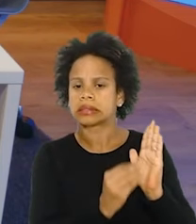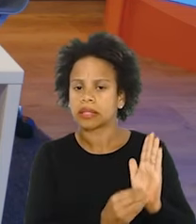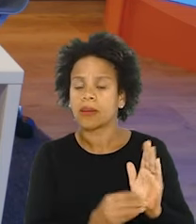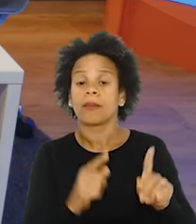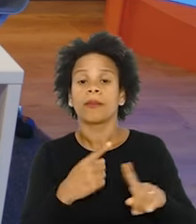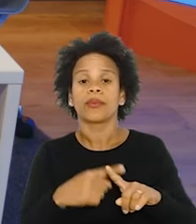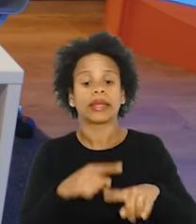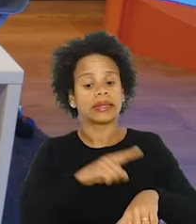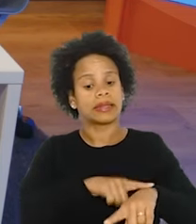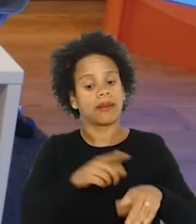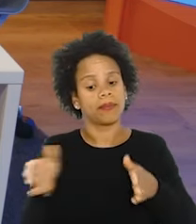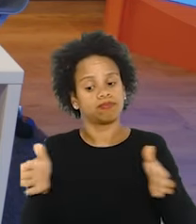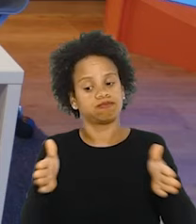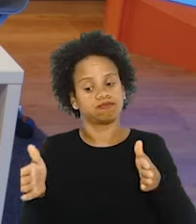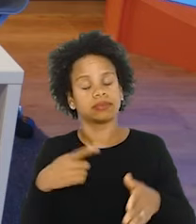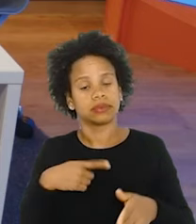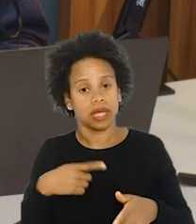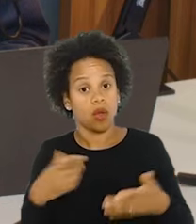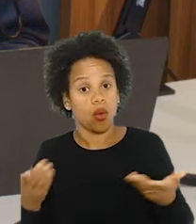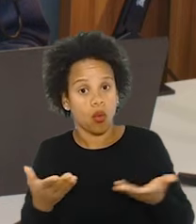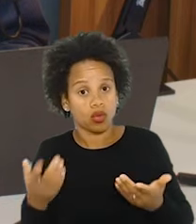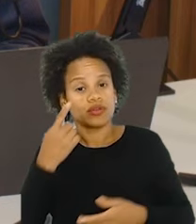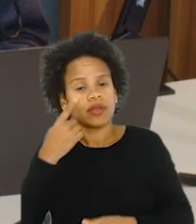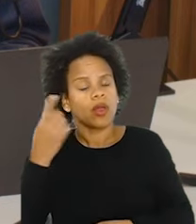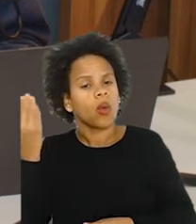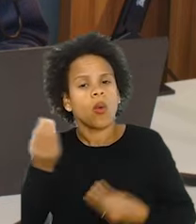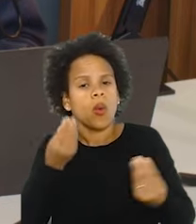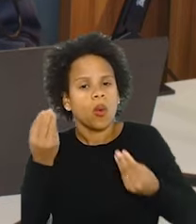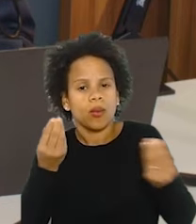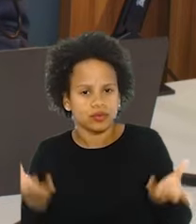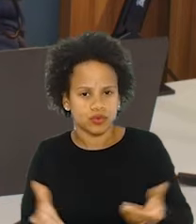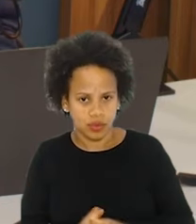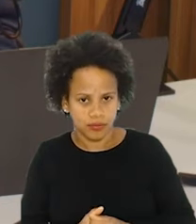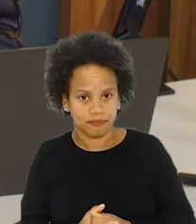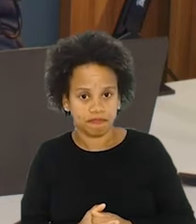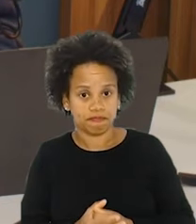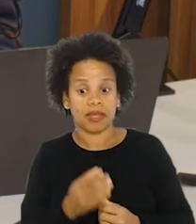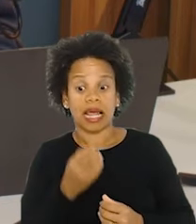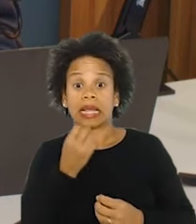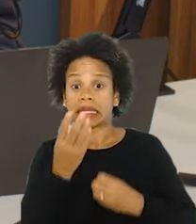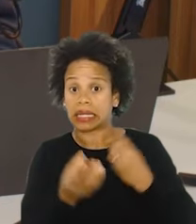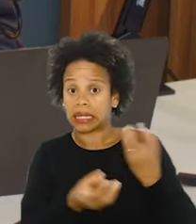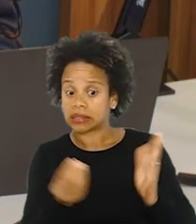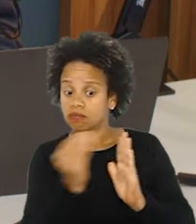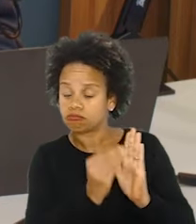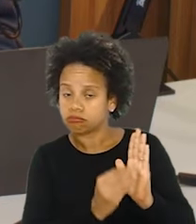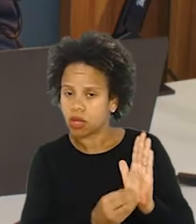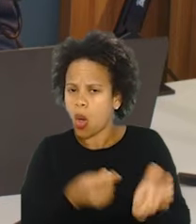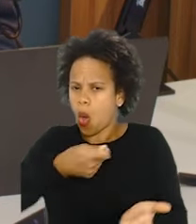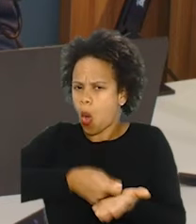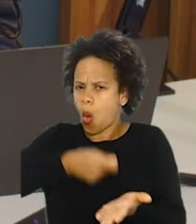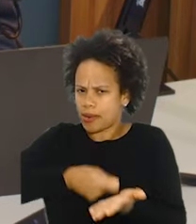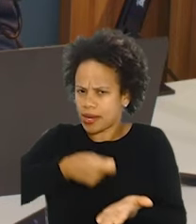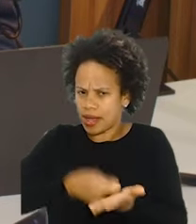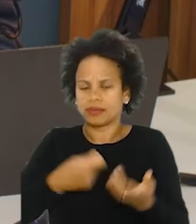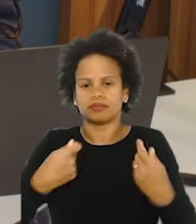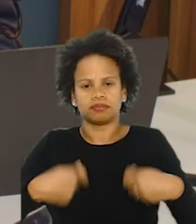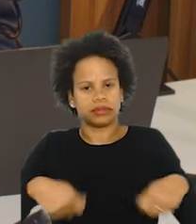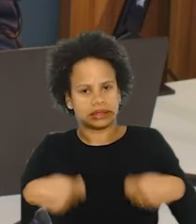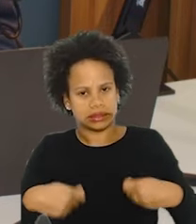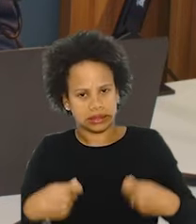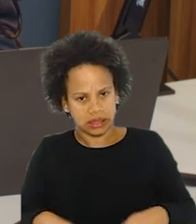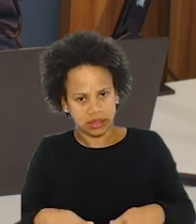a gente vai entender um pouquinho hoje como que funciona isso Diego a a declaração é obrigatória tem que realmente fazer essa